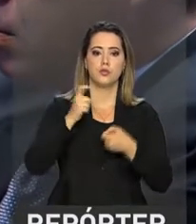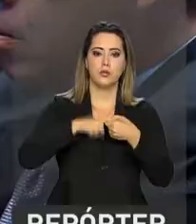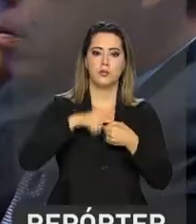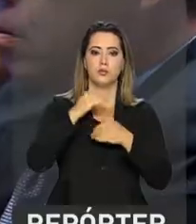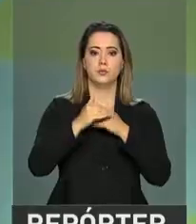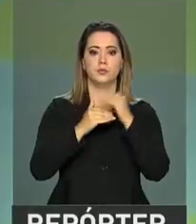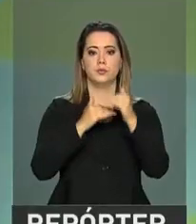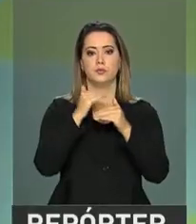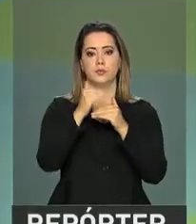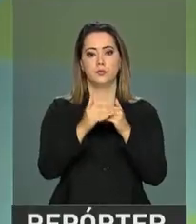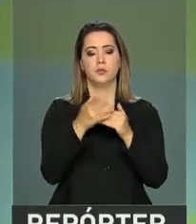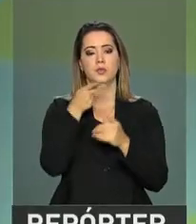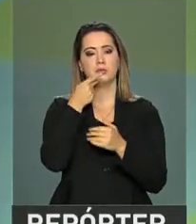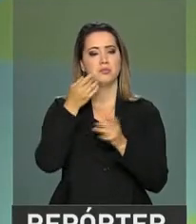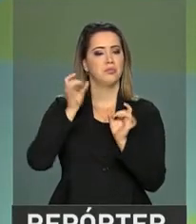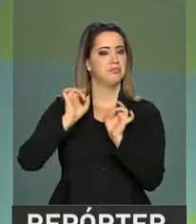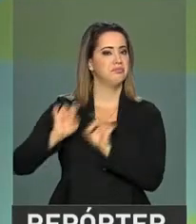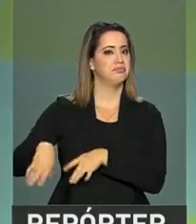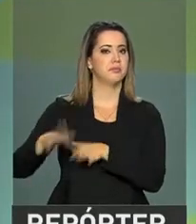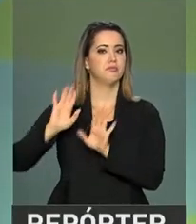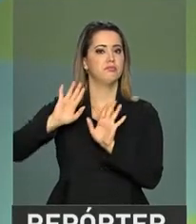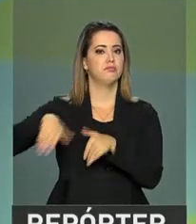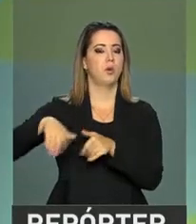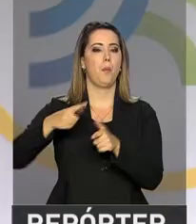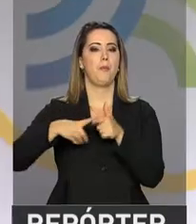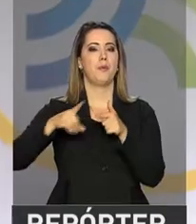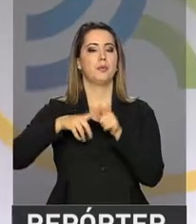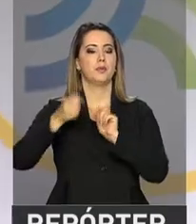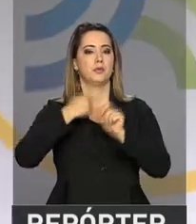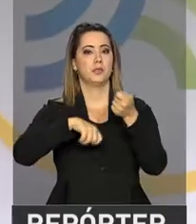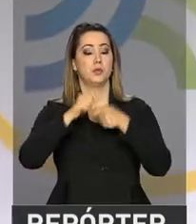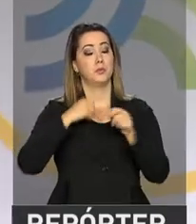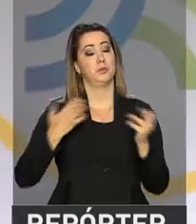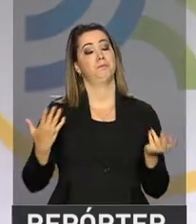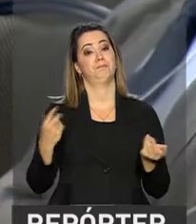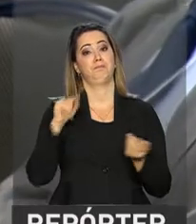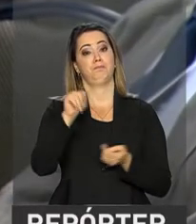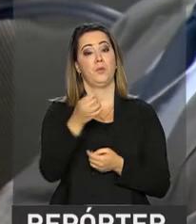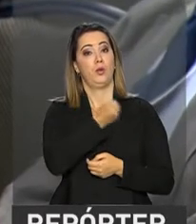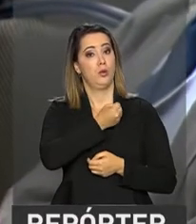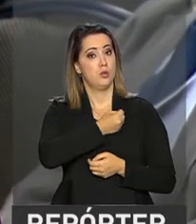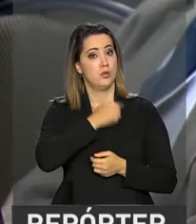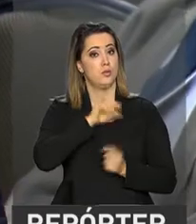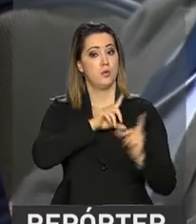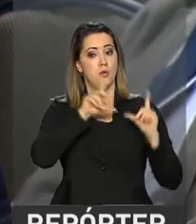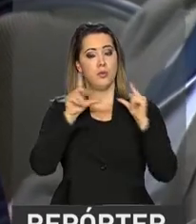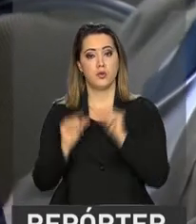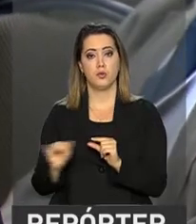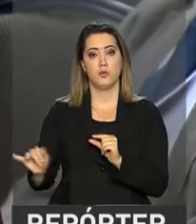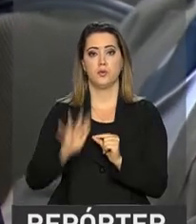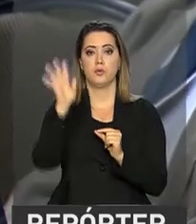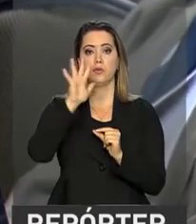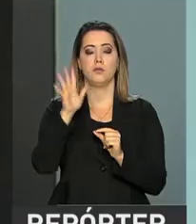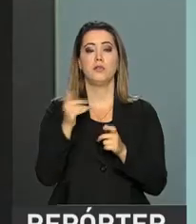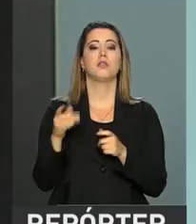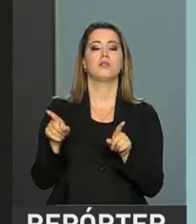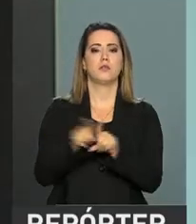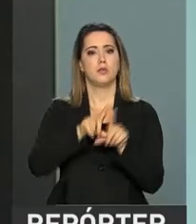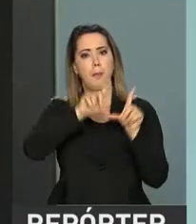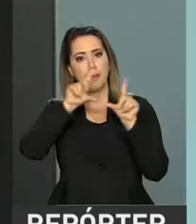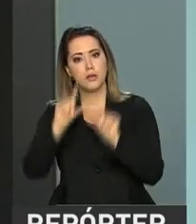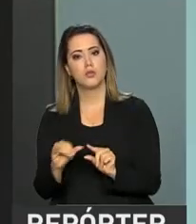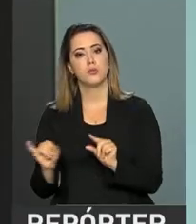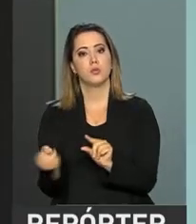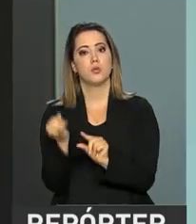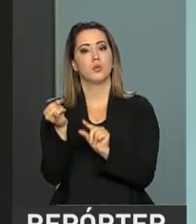a crescer e deixou para trás a pior recessão da história dados como a queda da inflação e dos juros o crescimento